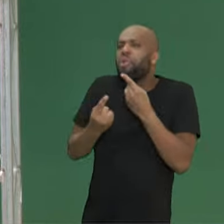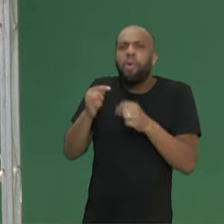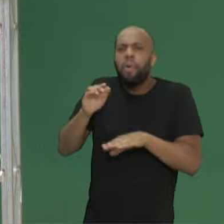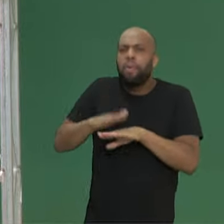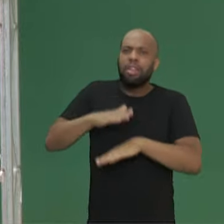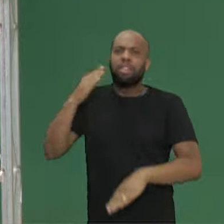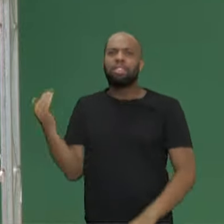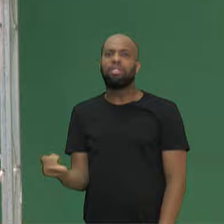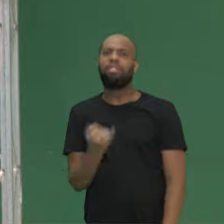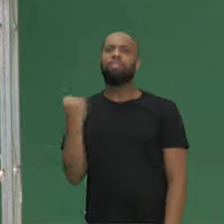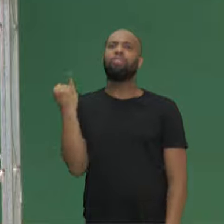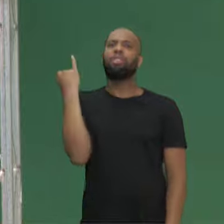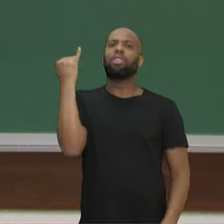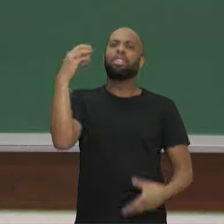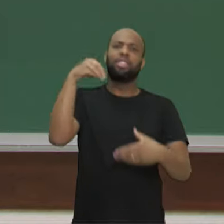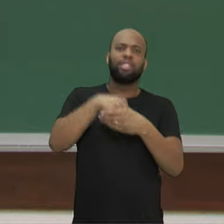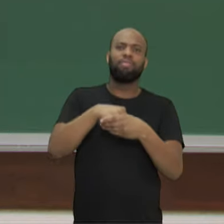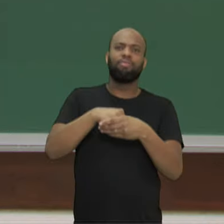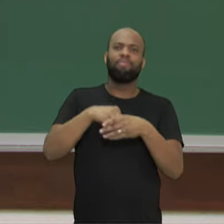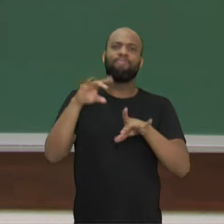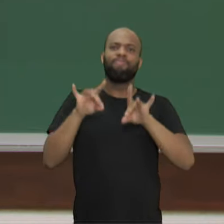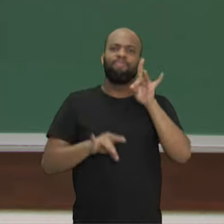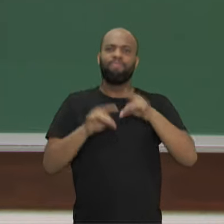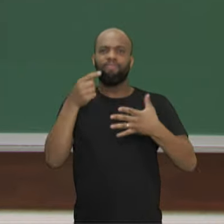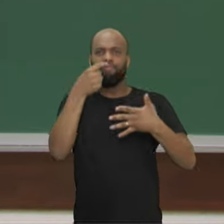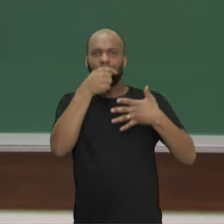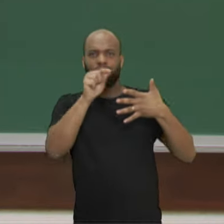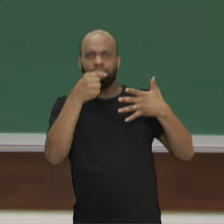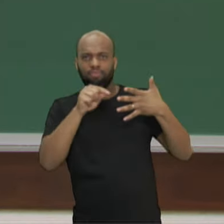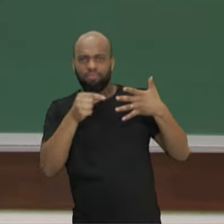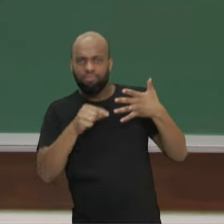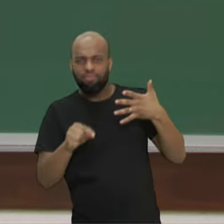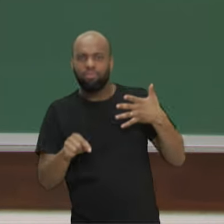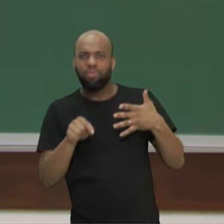mais importante no teatro? Não é?